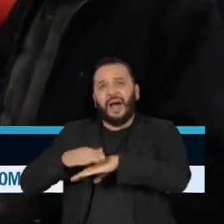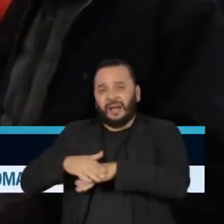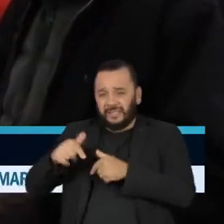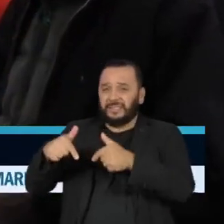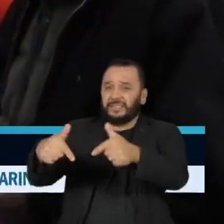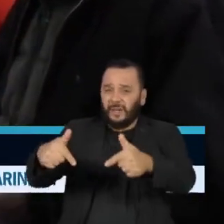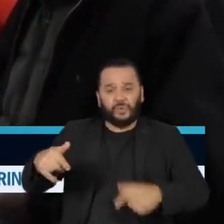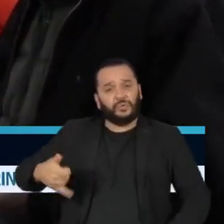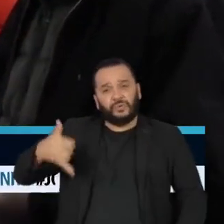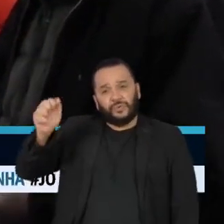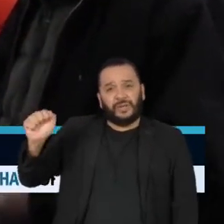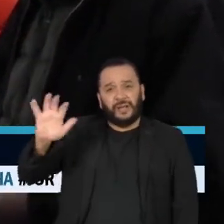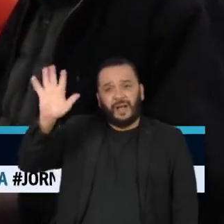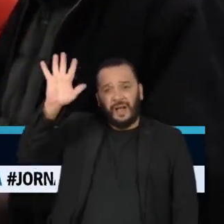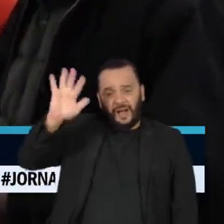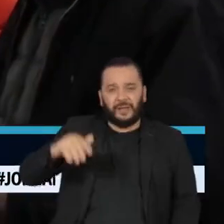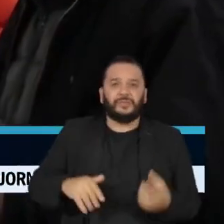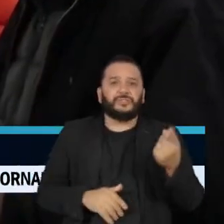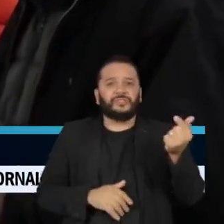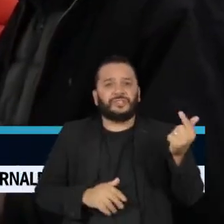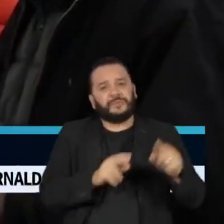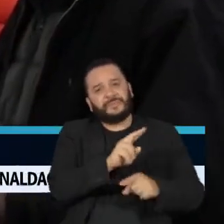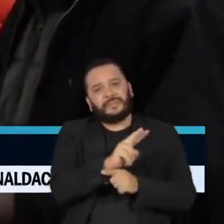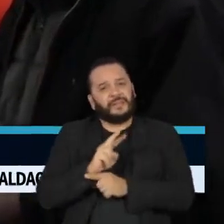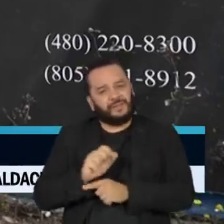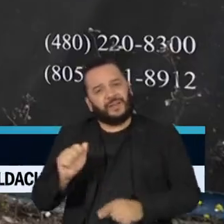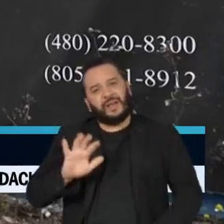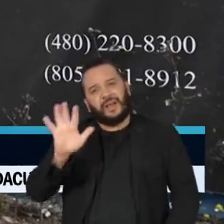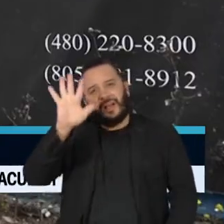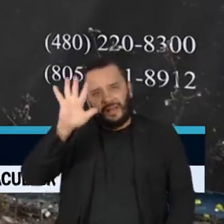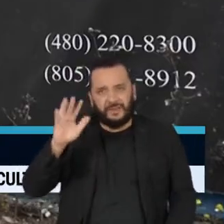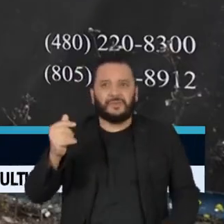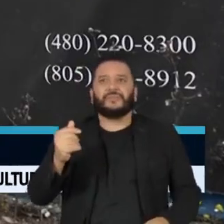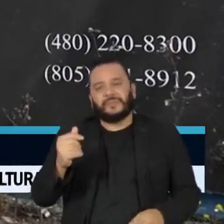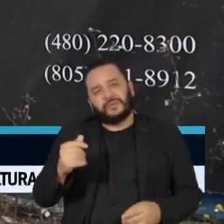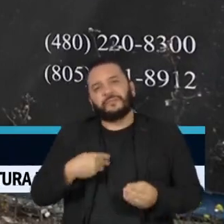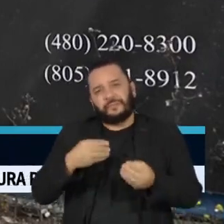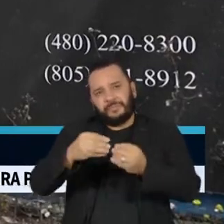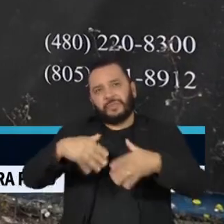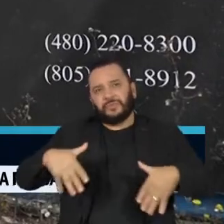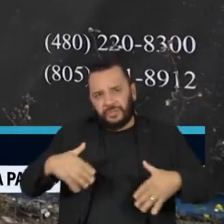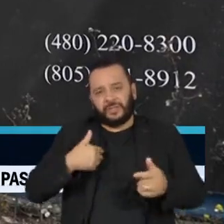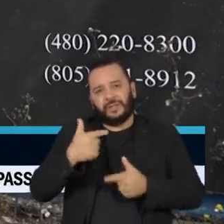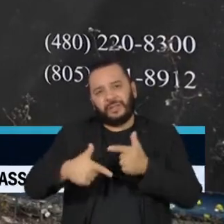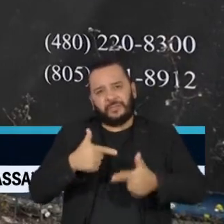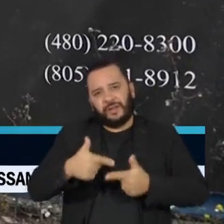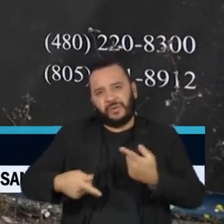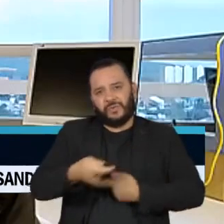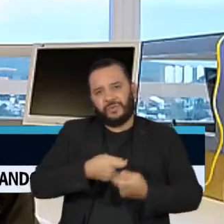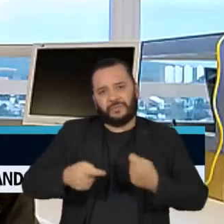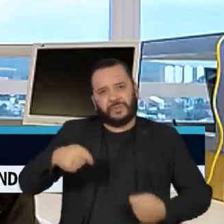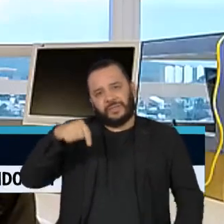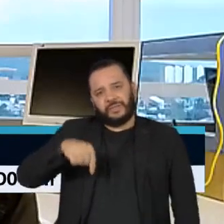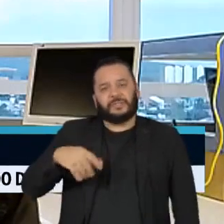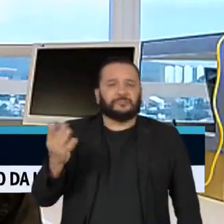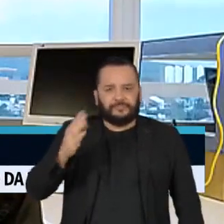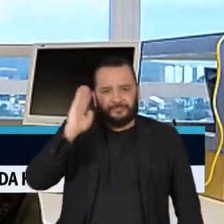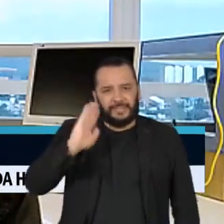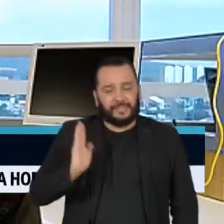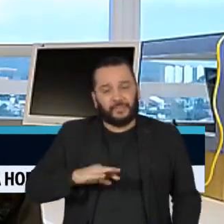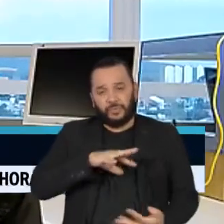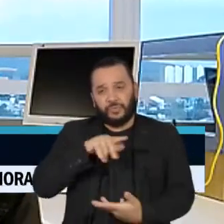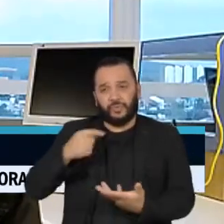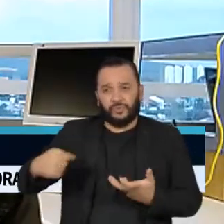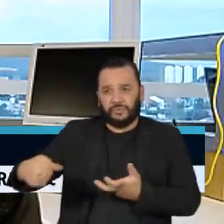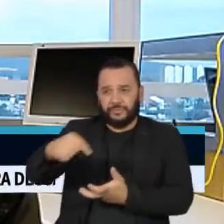Juros altos deixam o crédito mais caro, o que afeta negativamente a atividade econômica. Em relação ao aumento